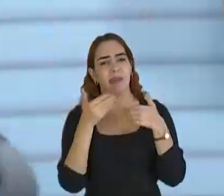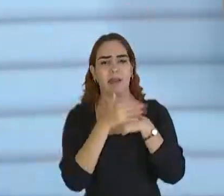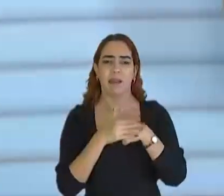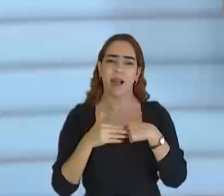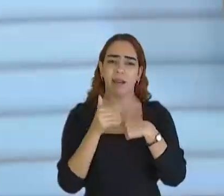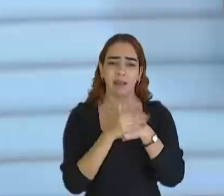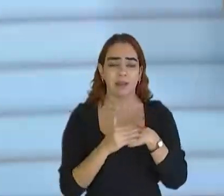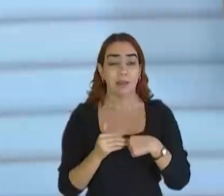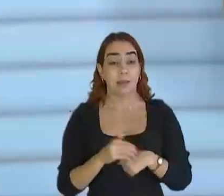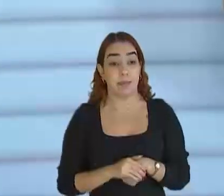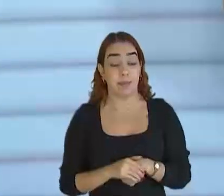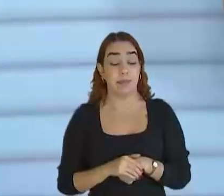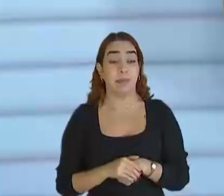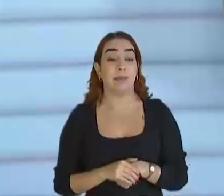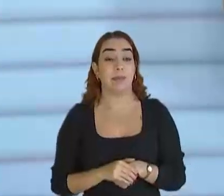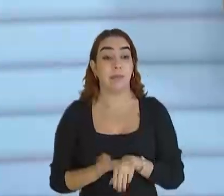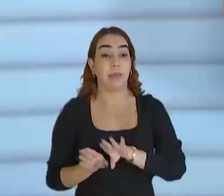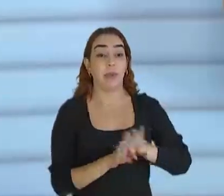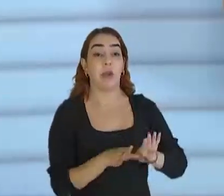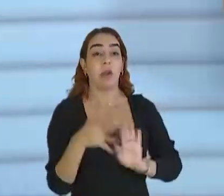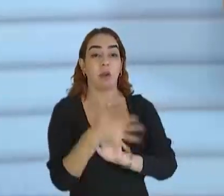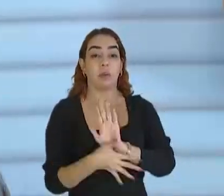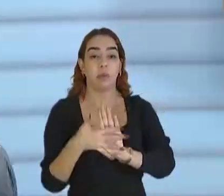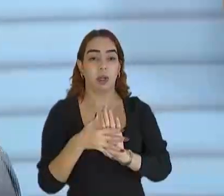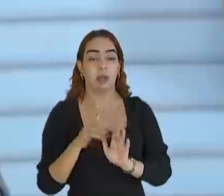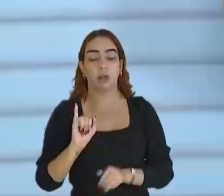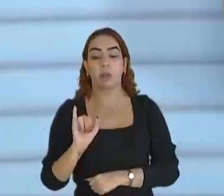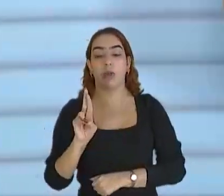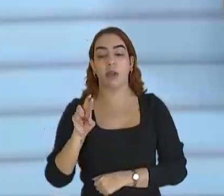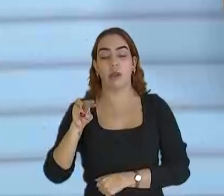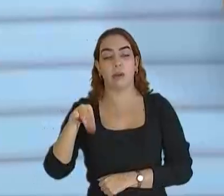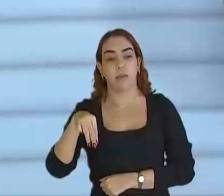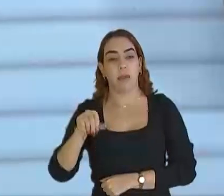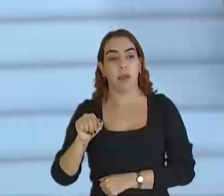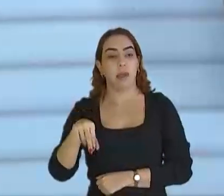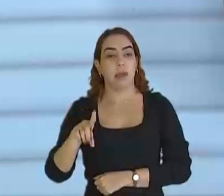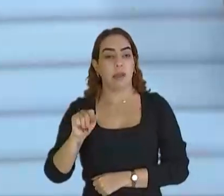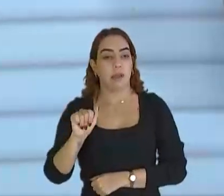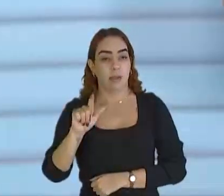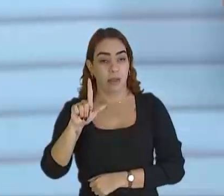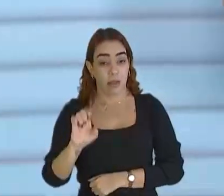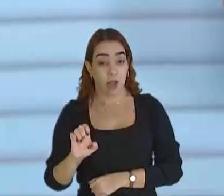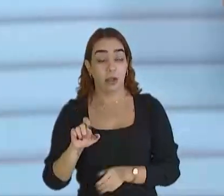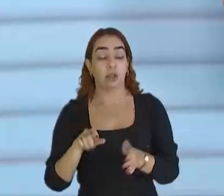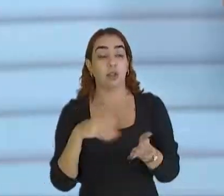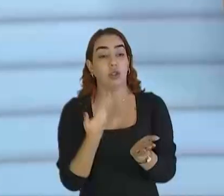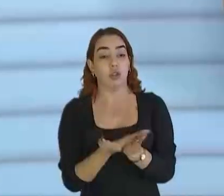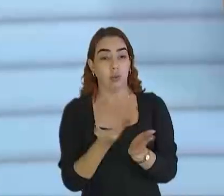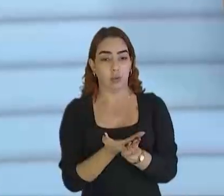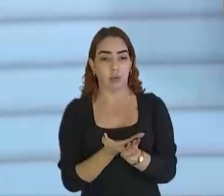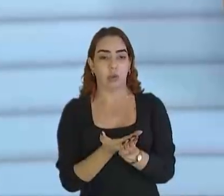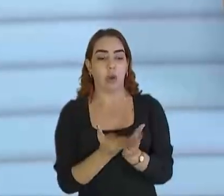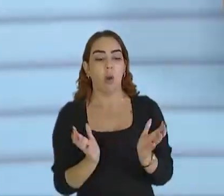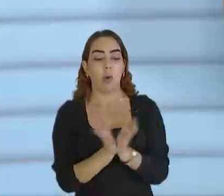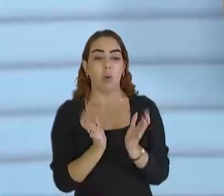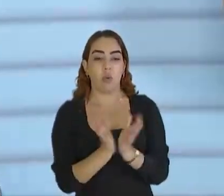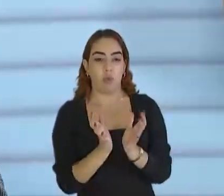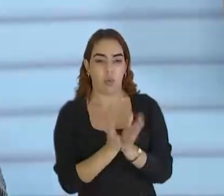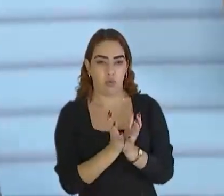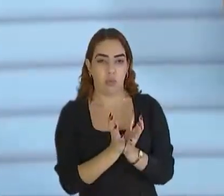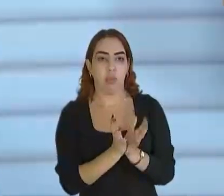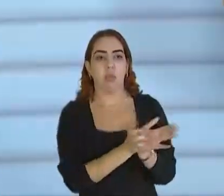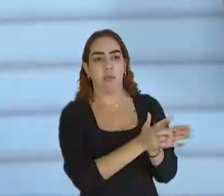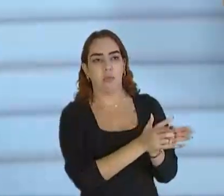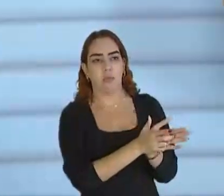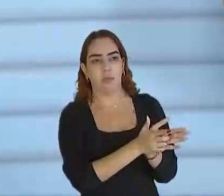existe um texto maravilhoso chamado Irmandade, em que se estuda a juventude nas organizações armadas. Né?